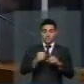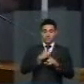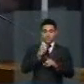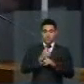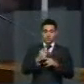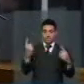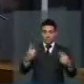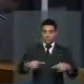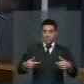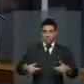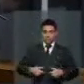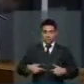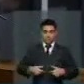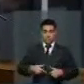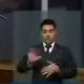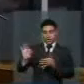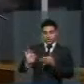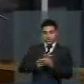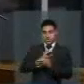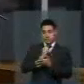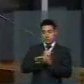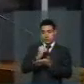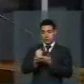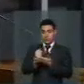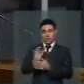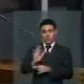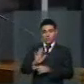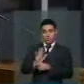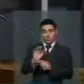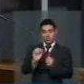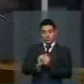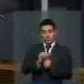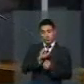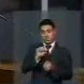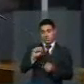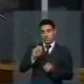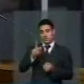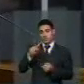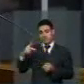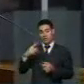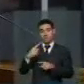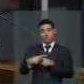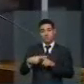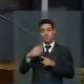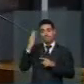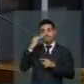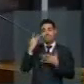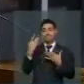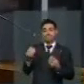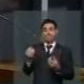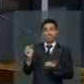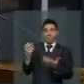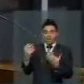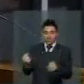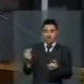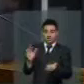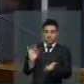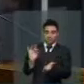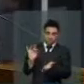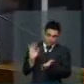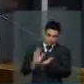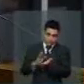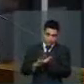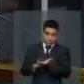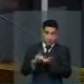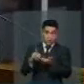à Fome assinou um termo de cooperação com a sociedade por reconhecer que ela chegava onde o governo